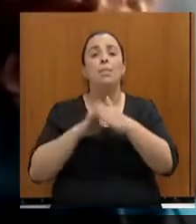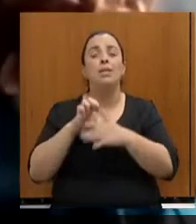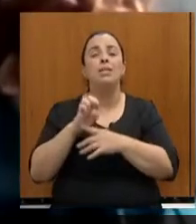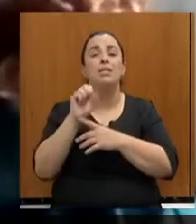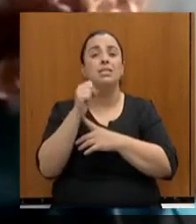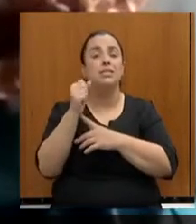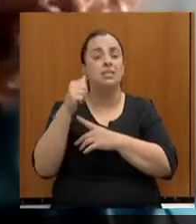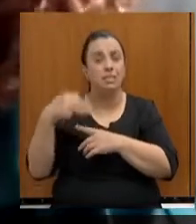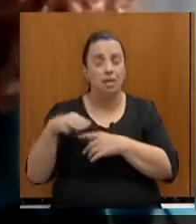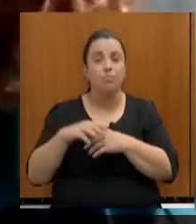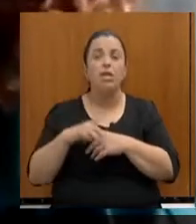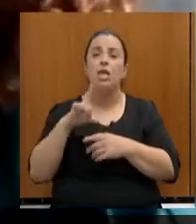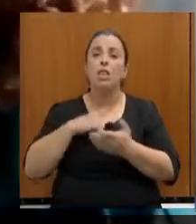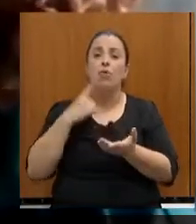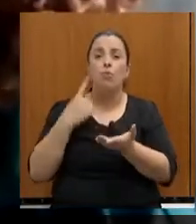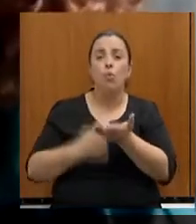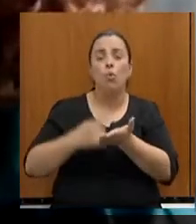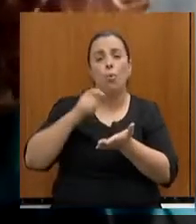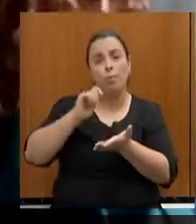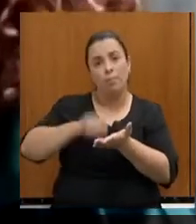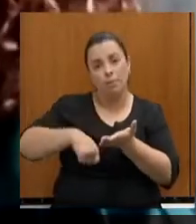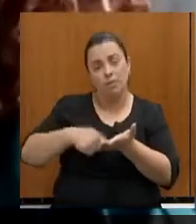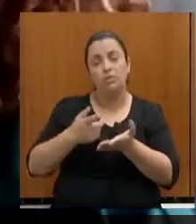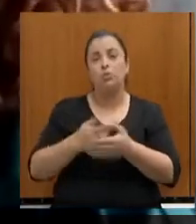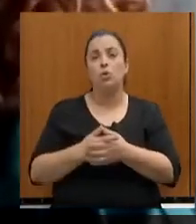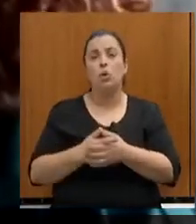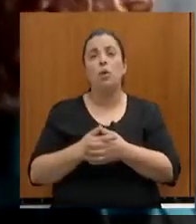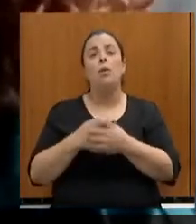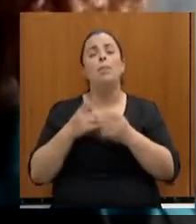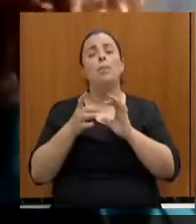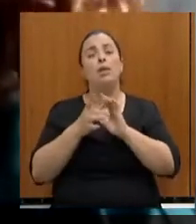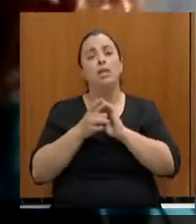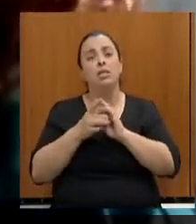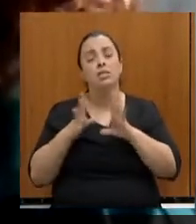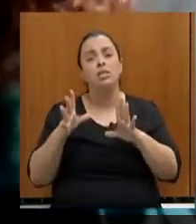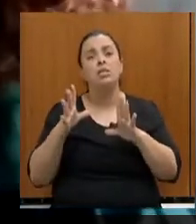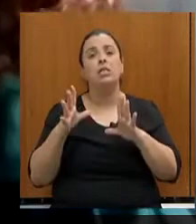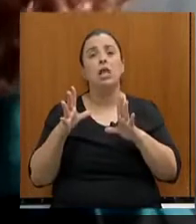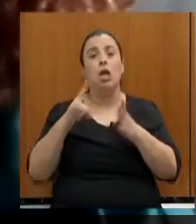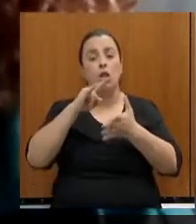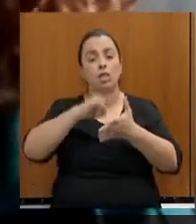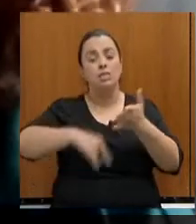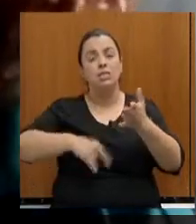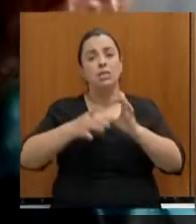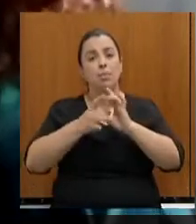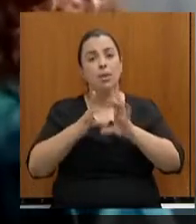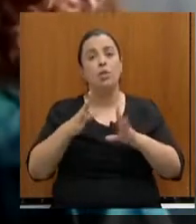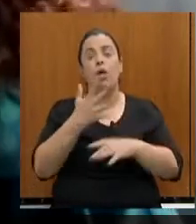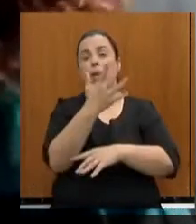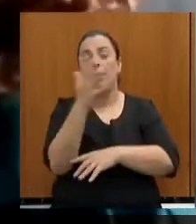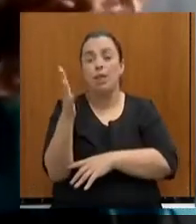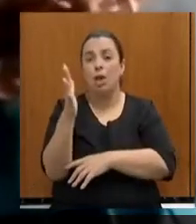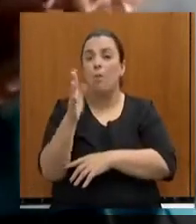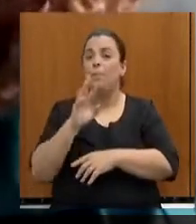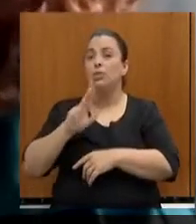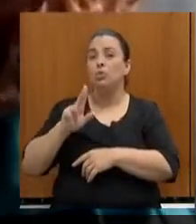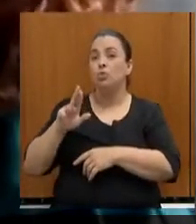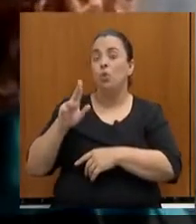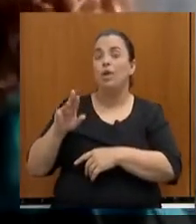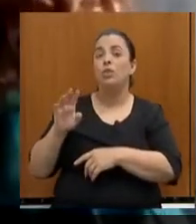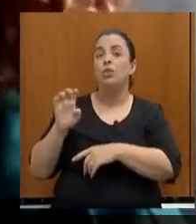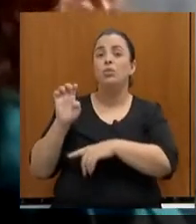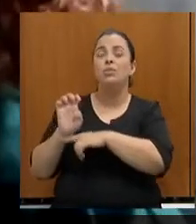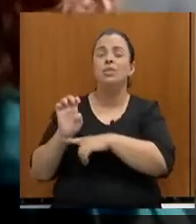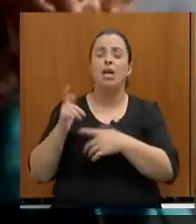para para que pudesse acelerar o licenciamento o mais novo lançamento do Estado dá para entender que nem eu disse Ah me